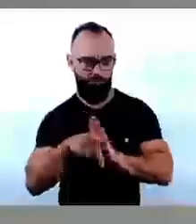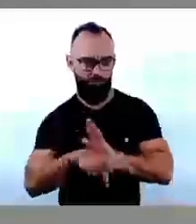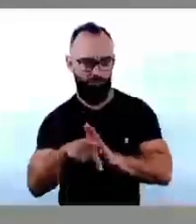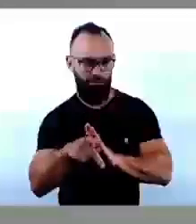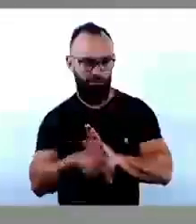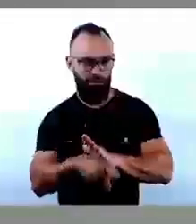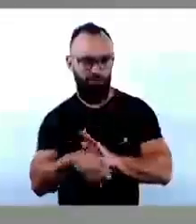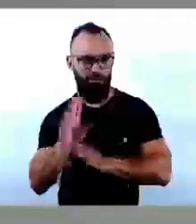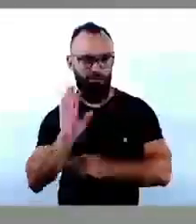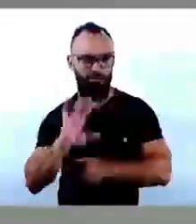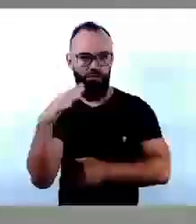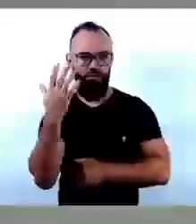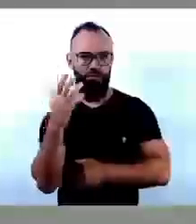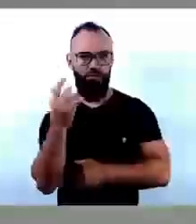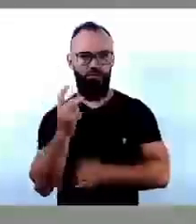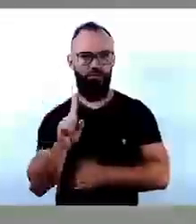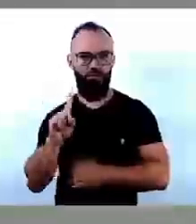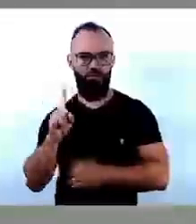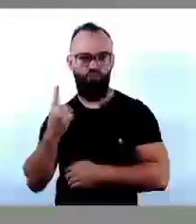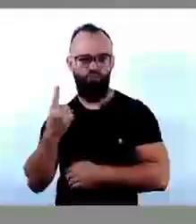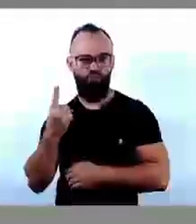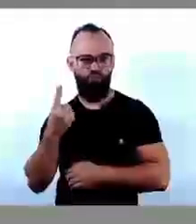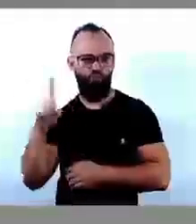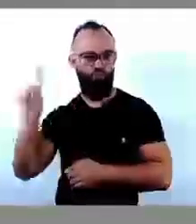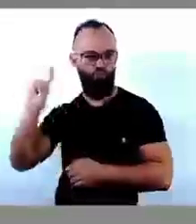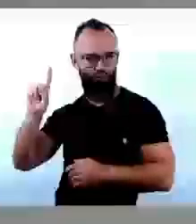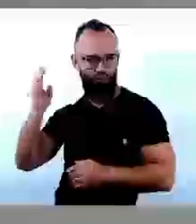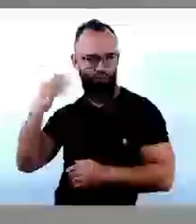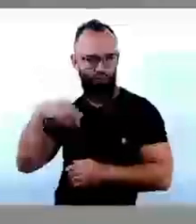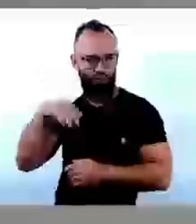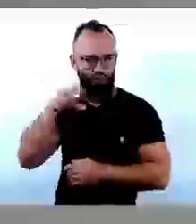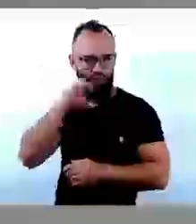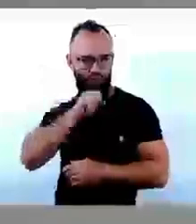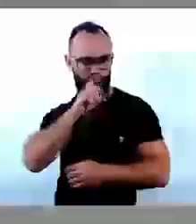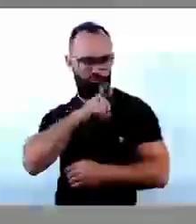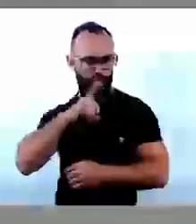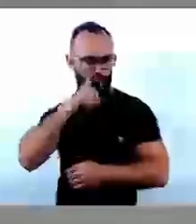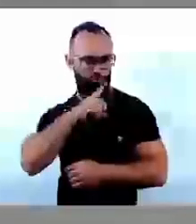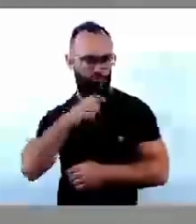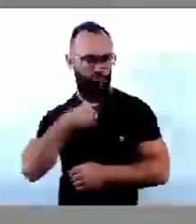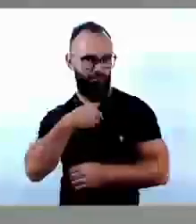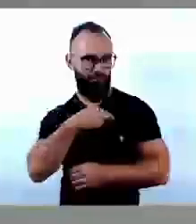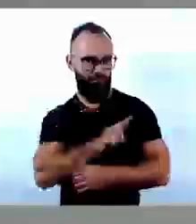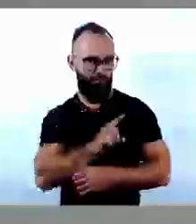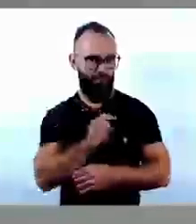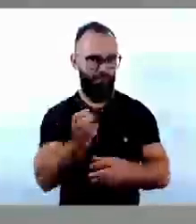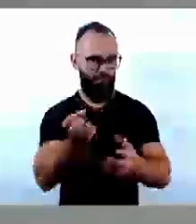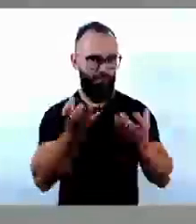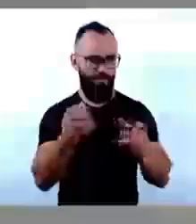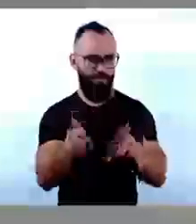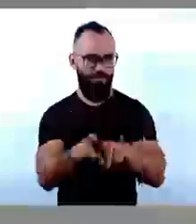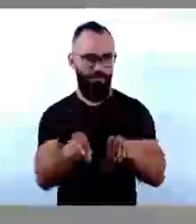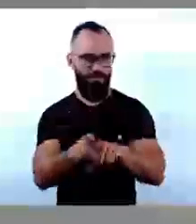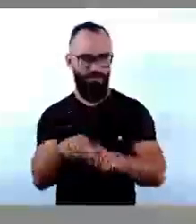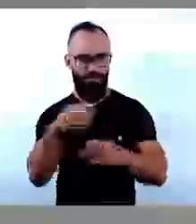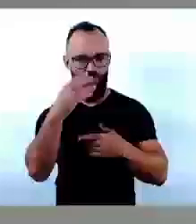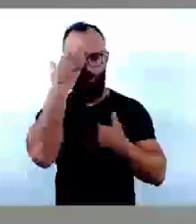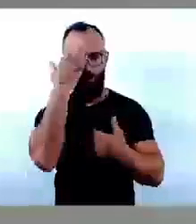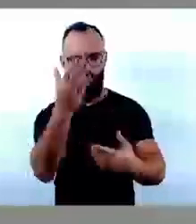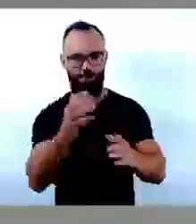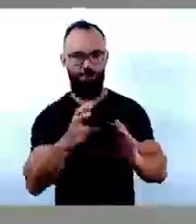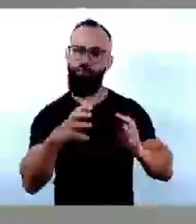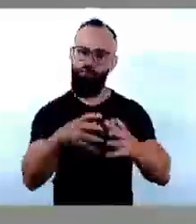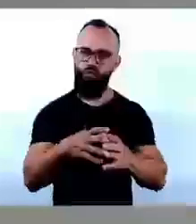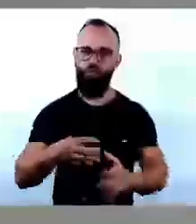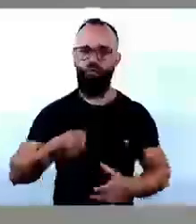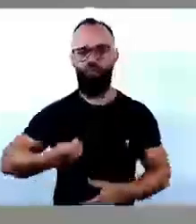último final de semana né ação que fizemos lá no bairro Jardim Saveiro na qual eu também agradeço toda a minha equipe que se fez